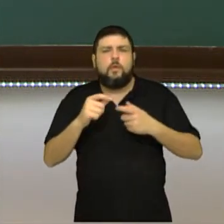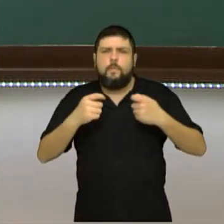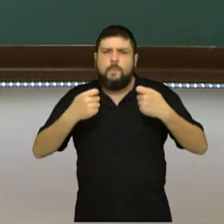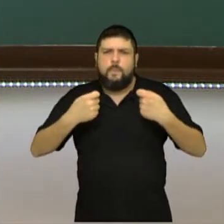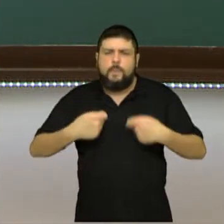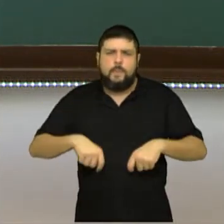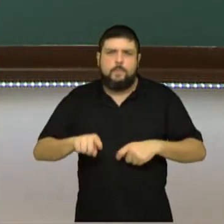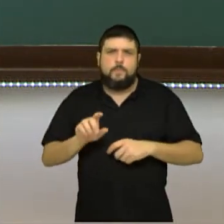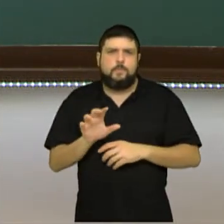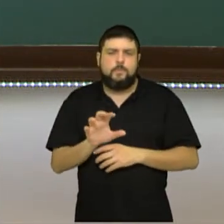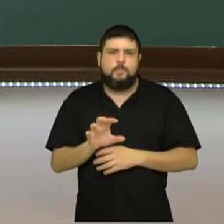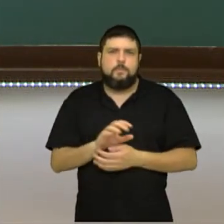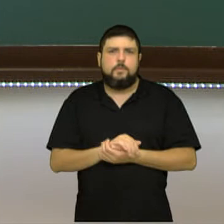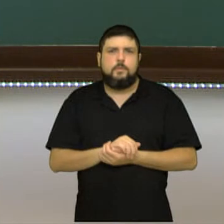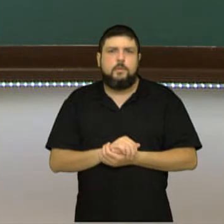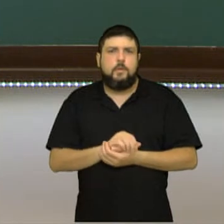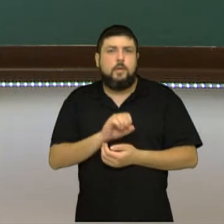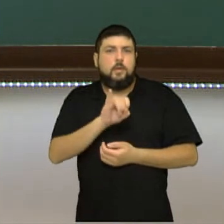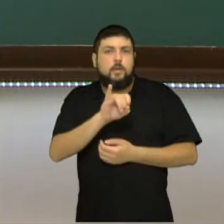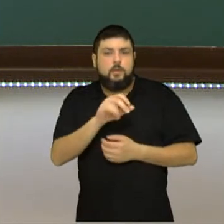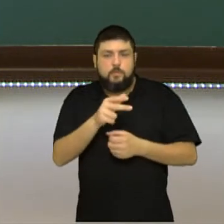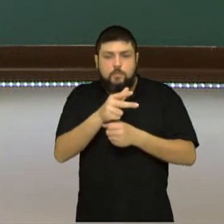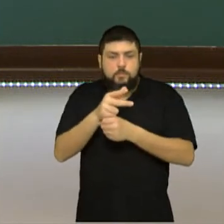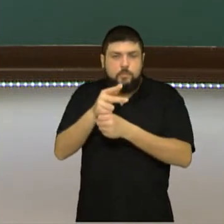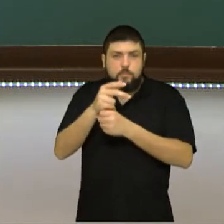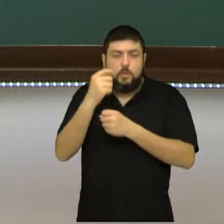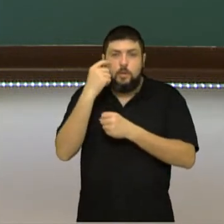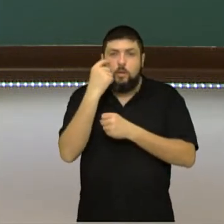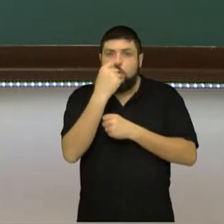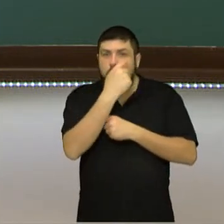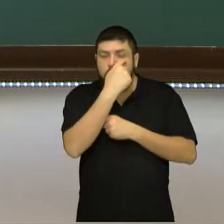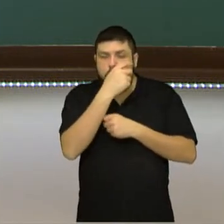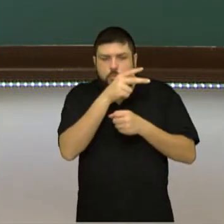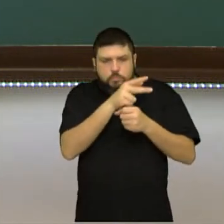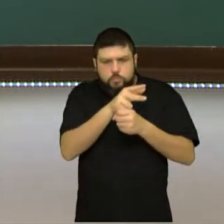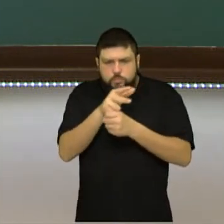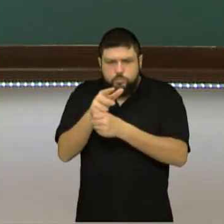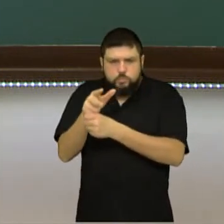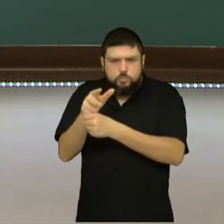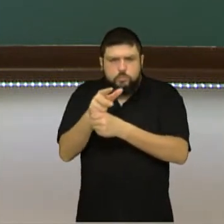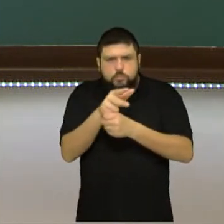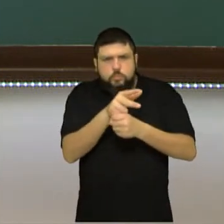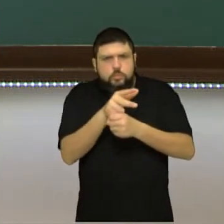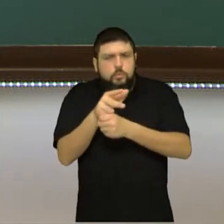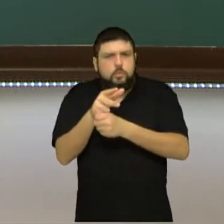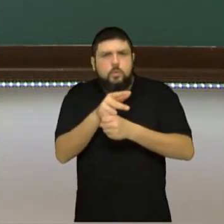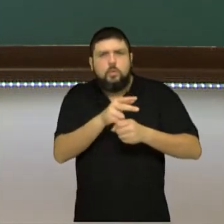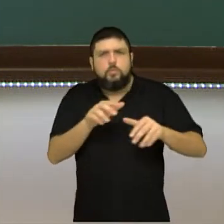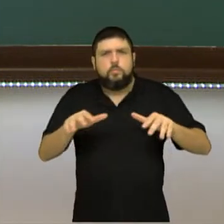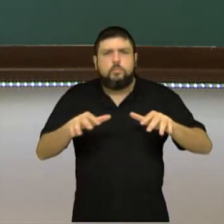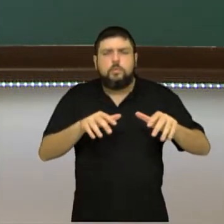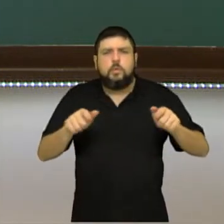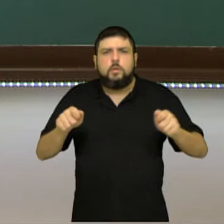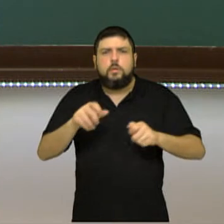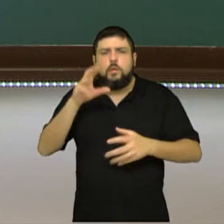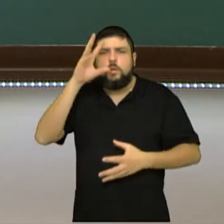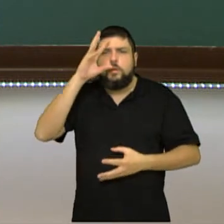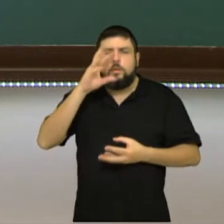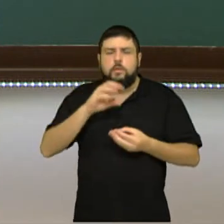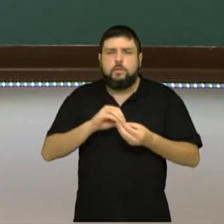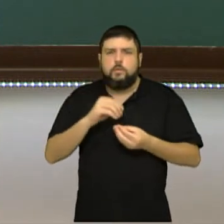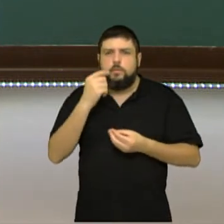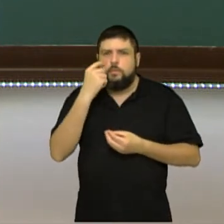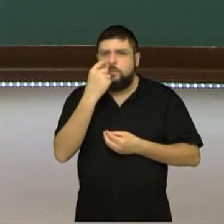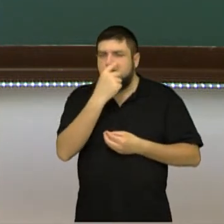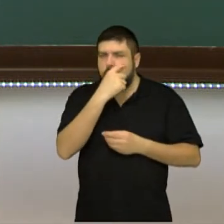forma. Você colocando a câmera na altura dos olhos do personagem e trabalhando os movimentos, nós já entenderíamos que aquele é o olhar